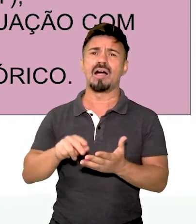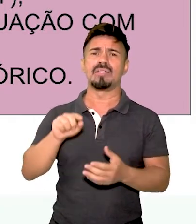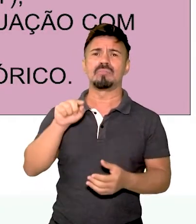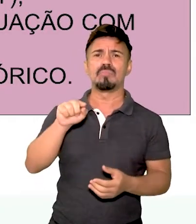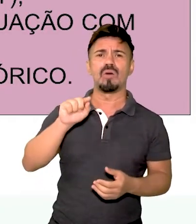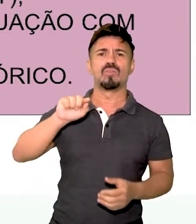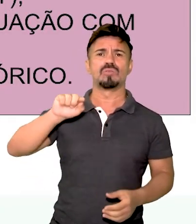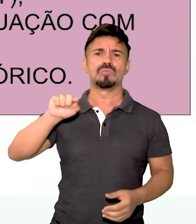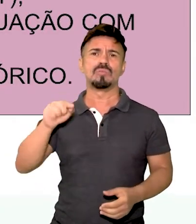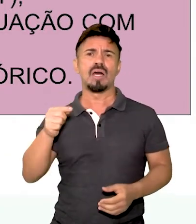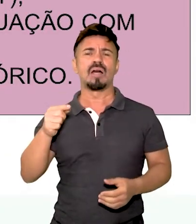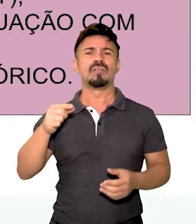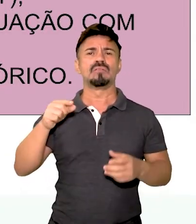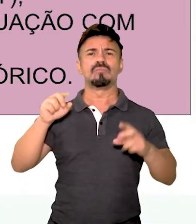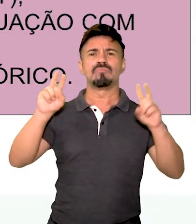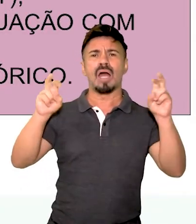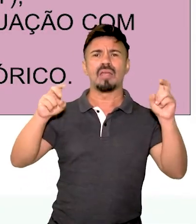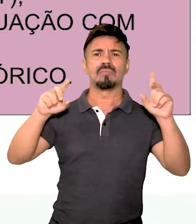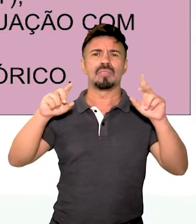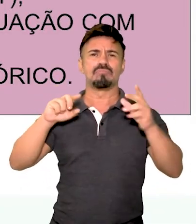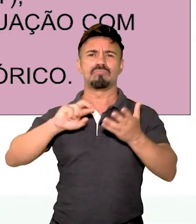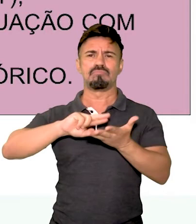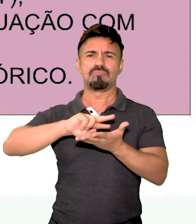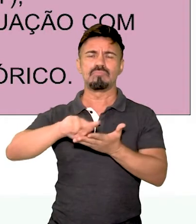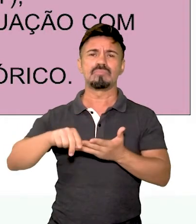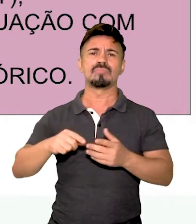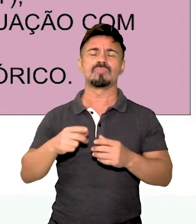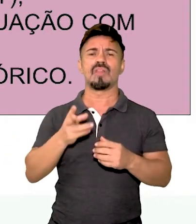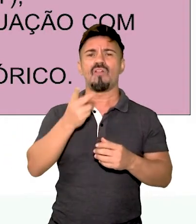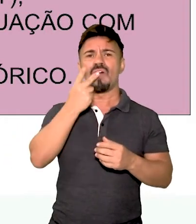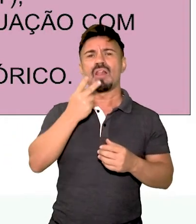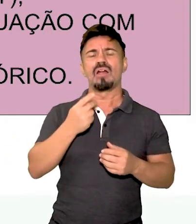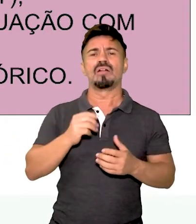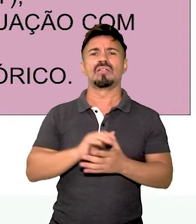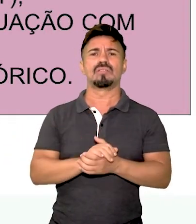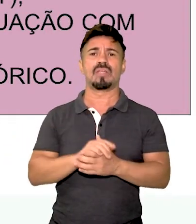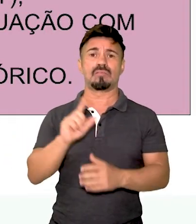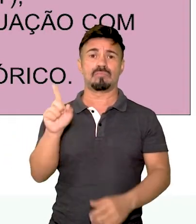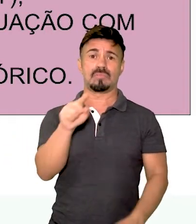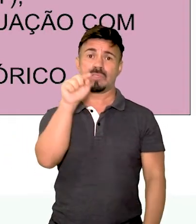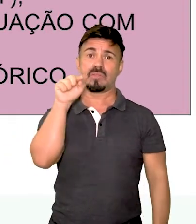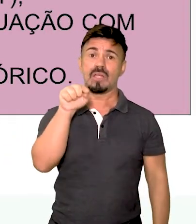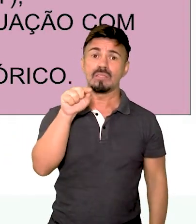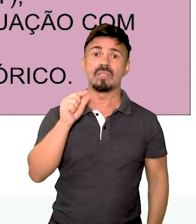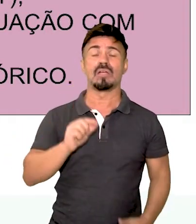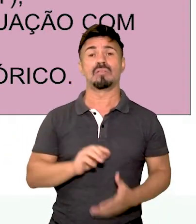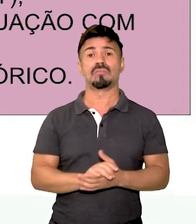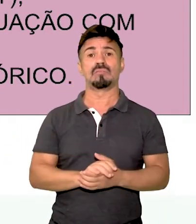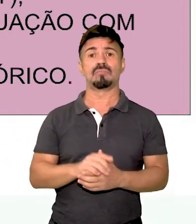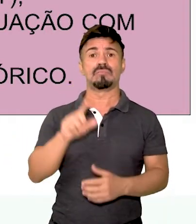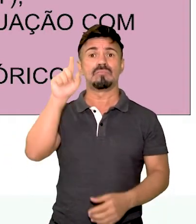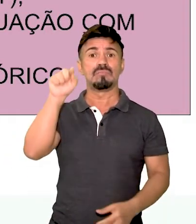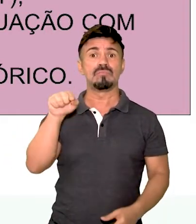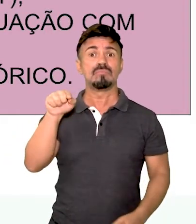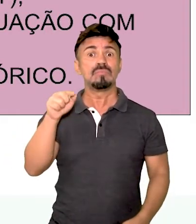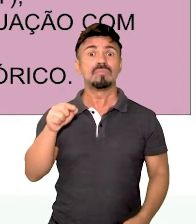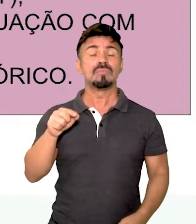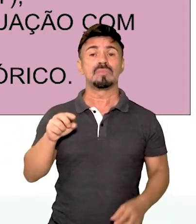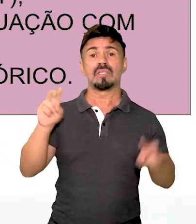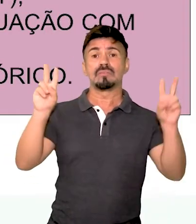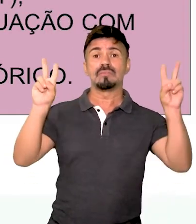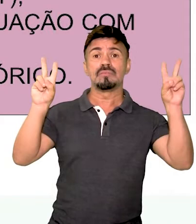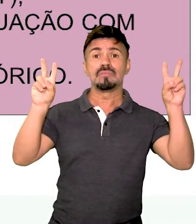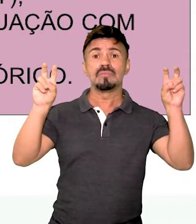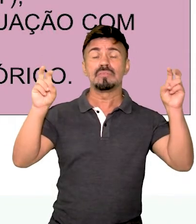Essas pontuações é justamente falando o quê? Ponto de interrogação, ponto de exclamação,